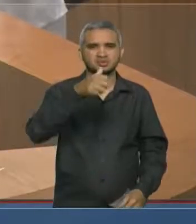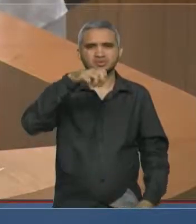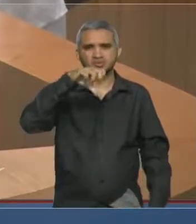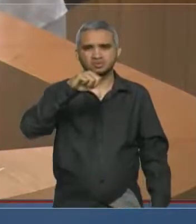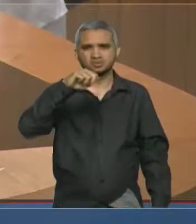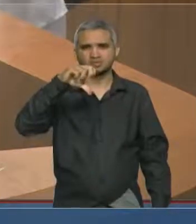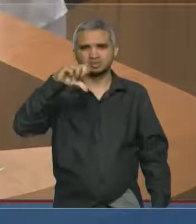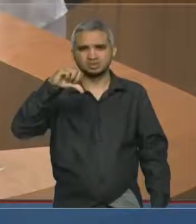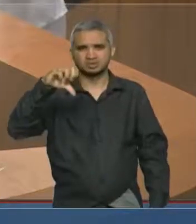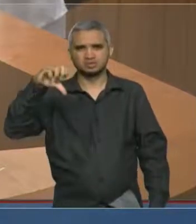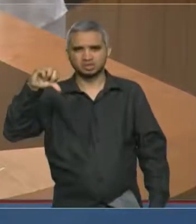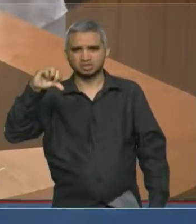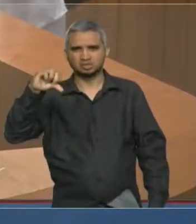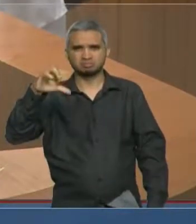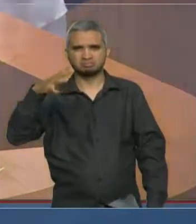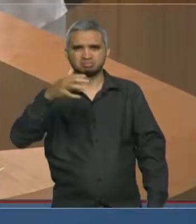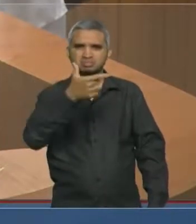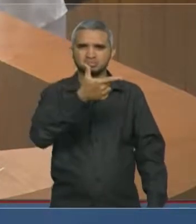1999, 2000,